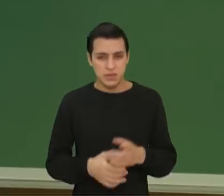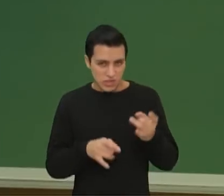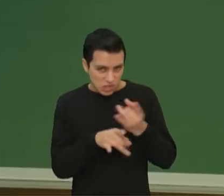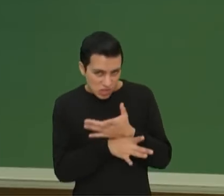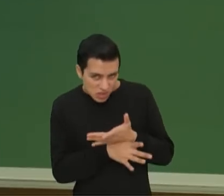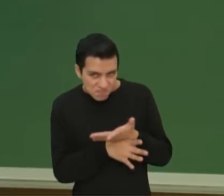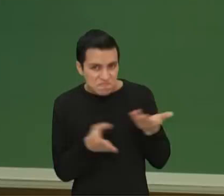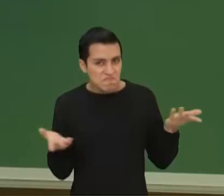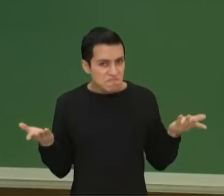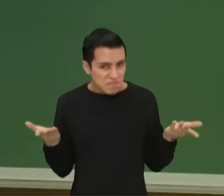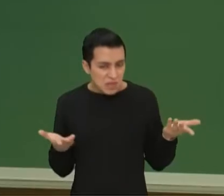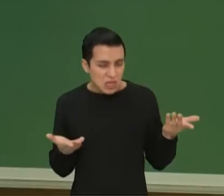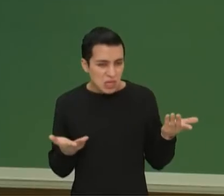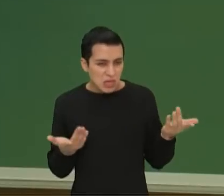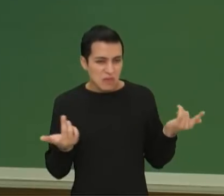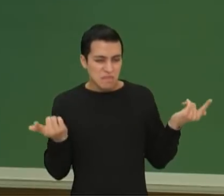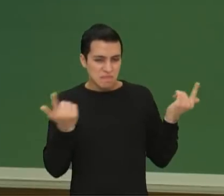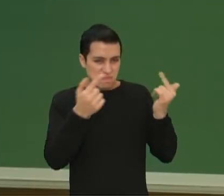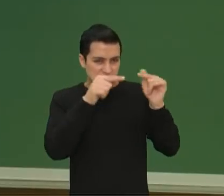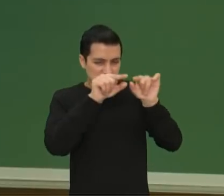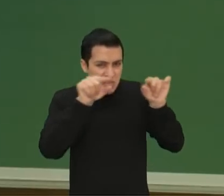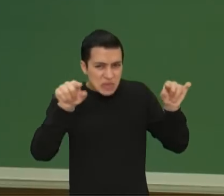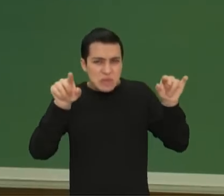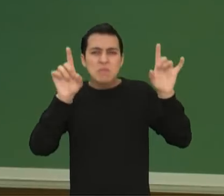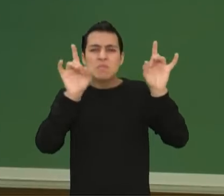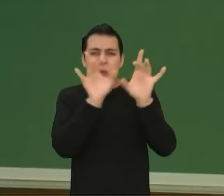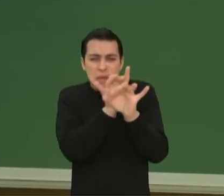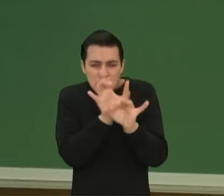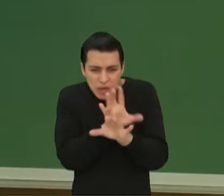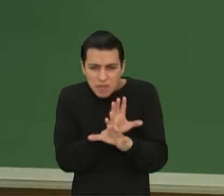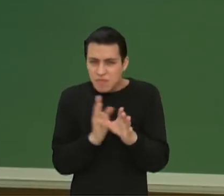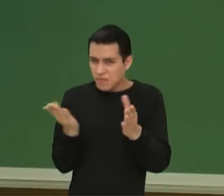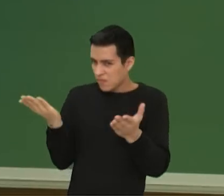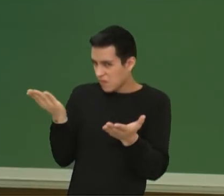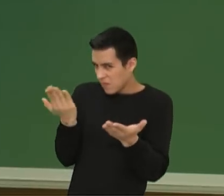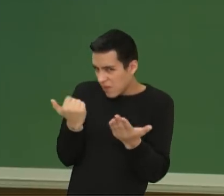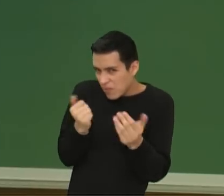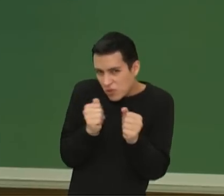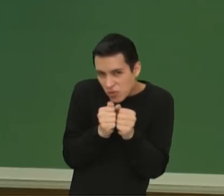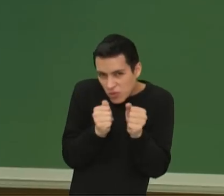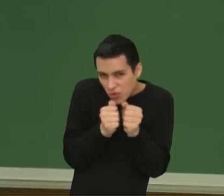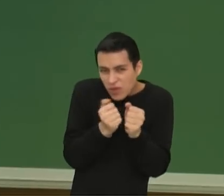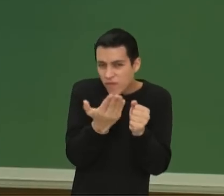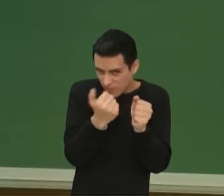Terminou? Completou as frases? Verifique comigo a resposta.